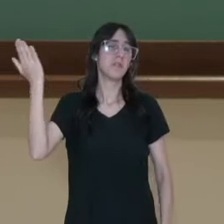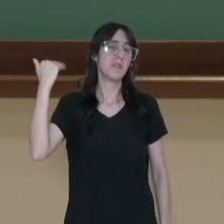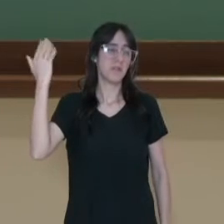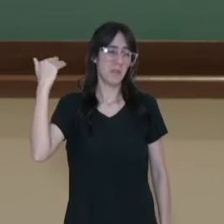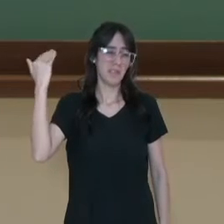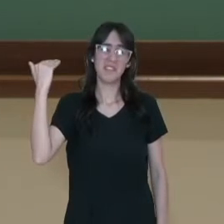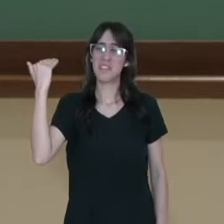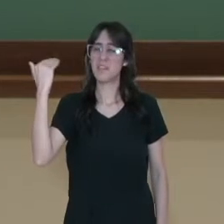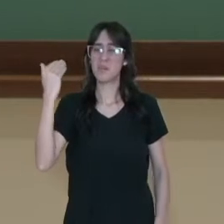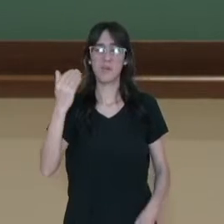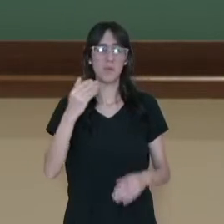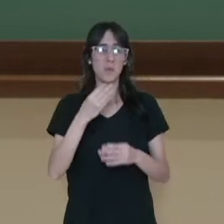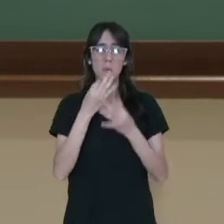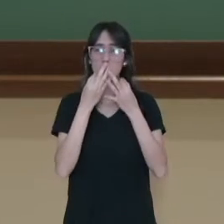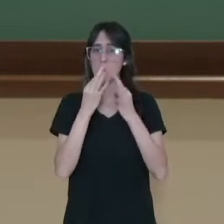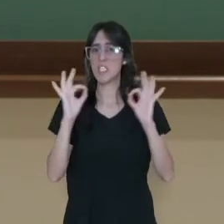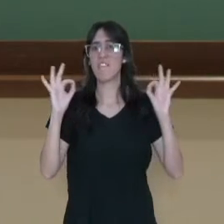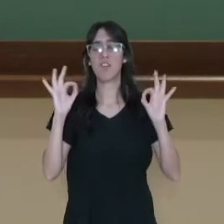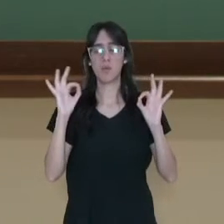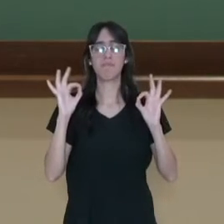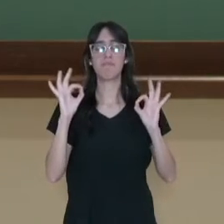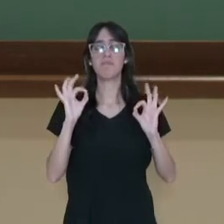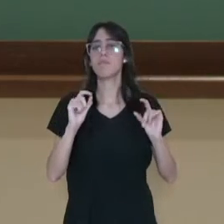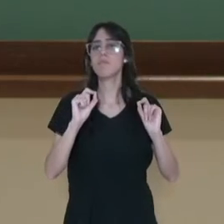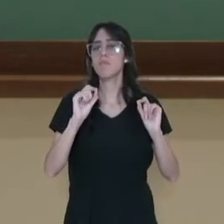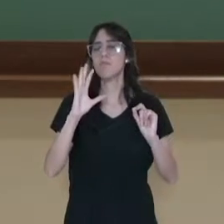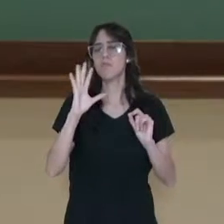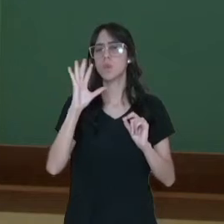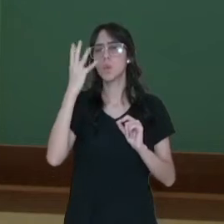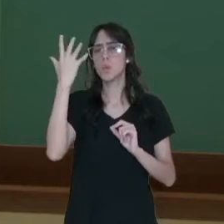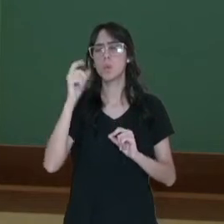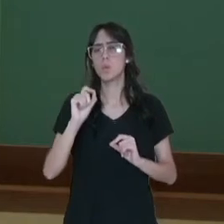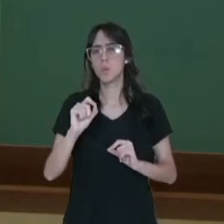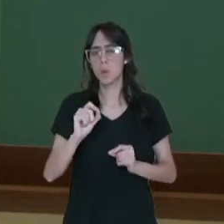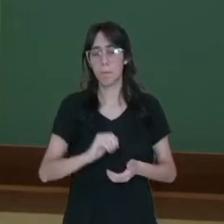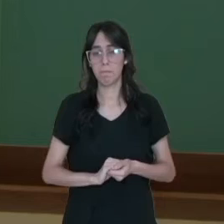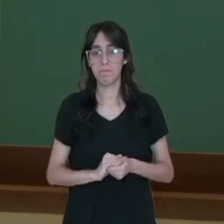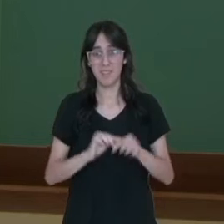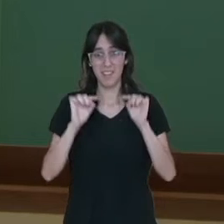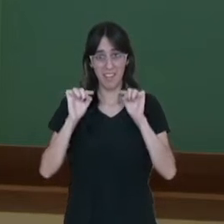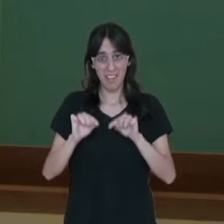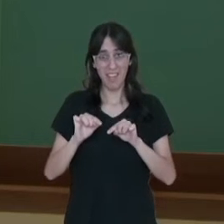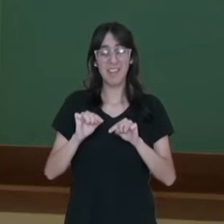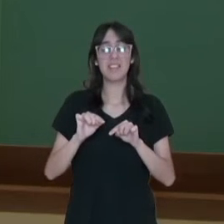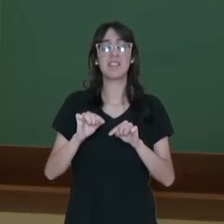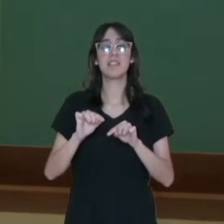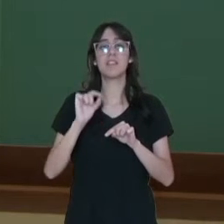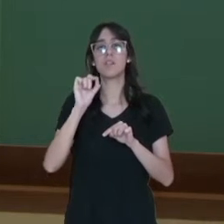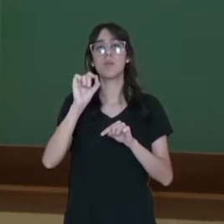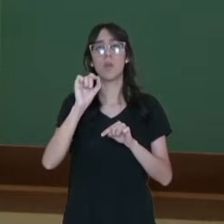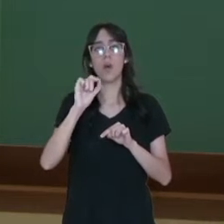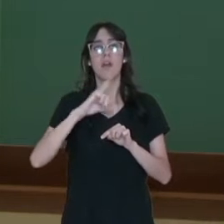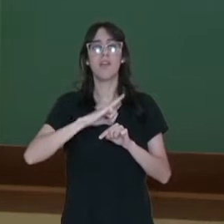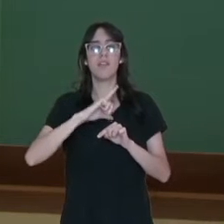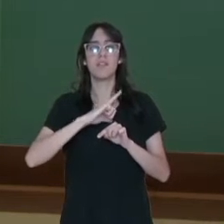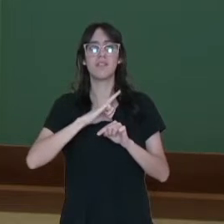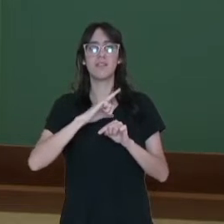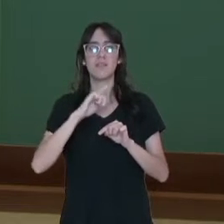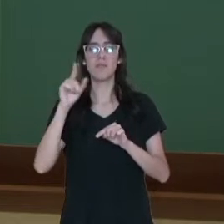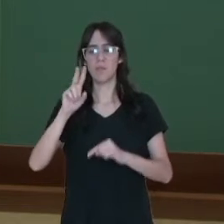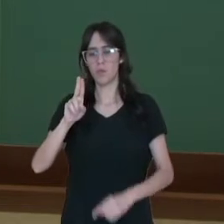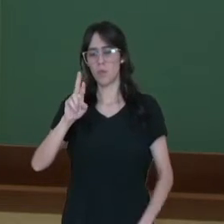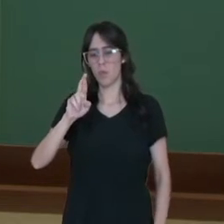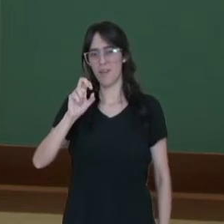fazia parte da União Soviética. Esse acidente, ele contribuiu de que maneira será para o fim do socialismo na União